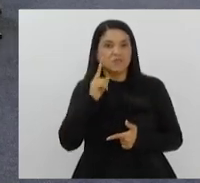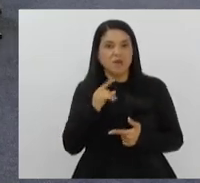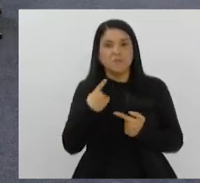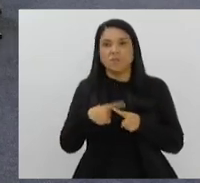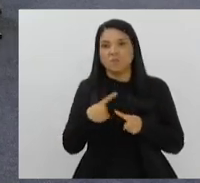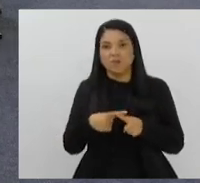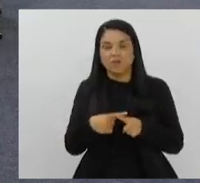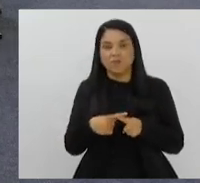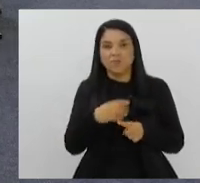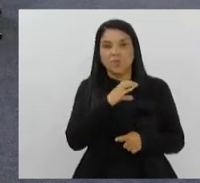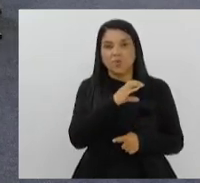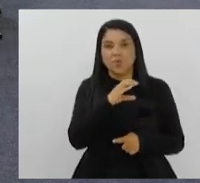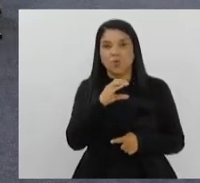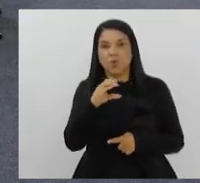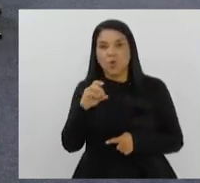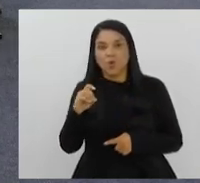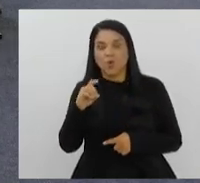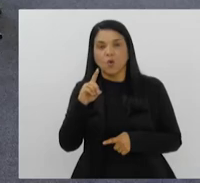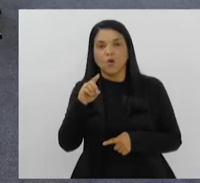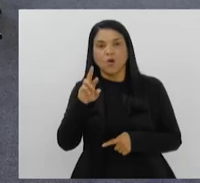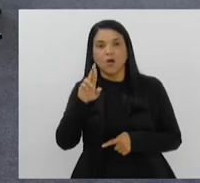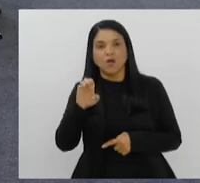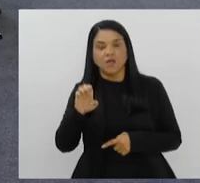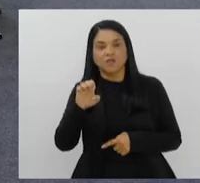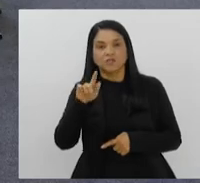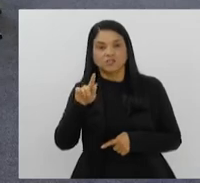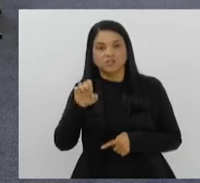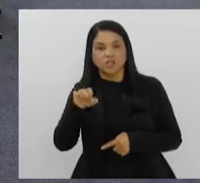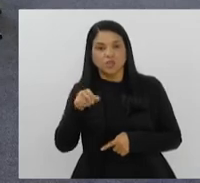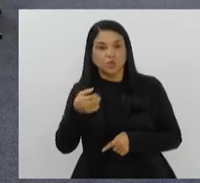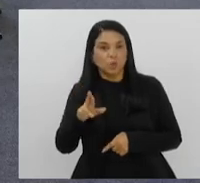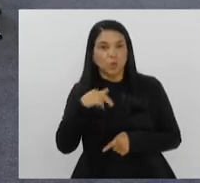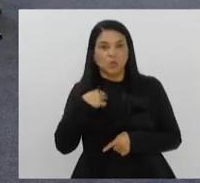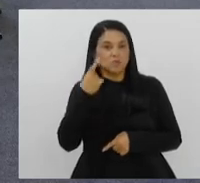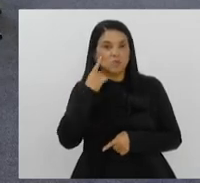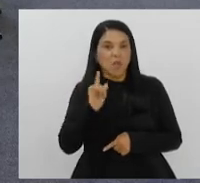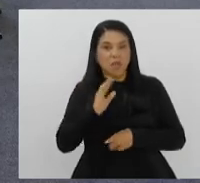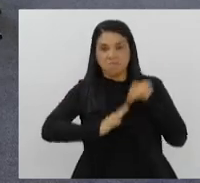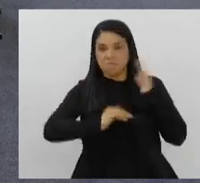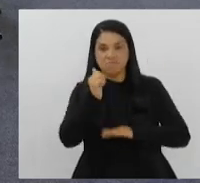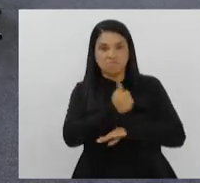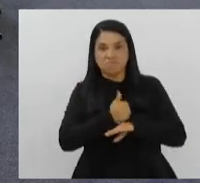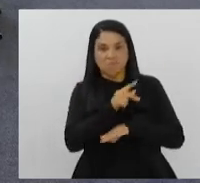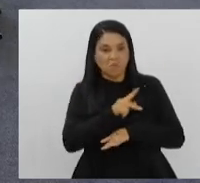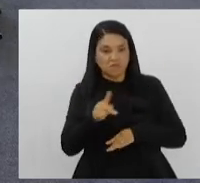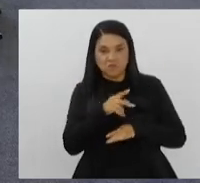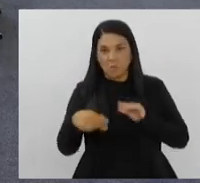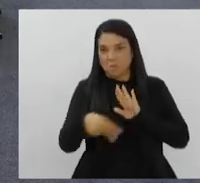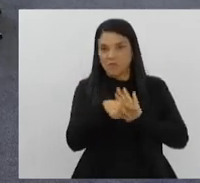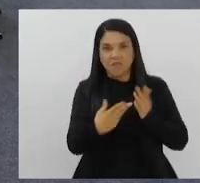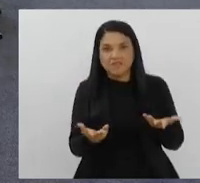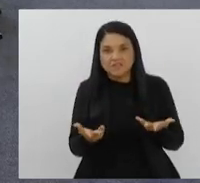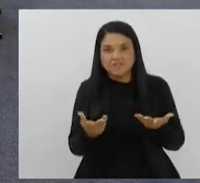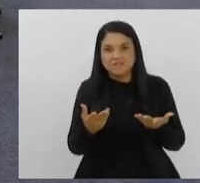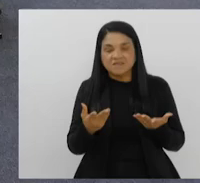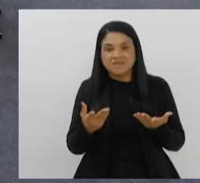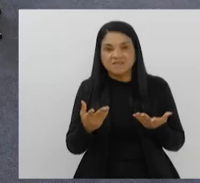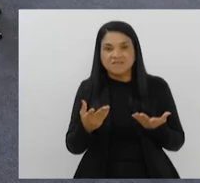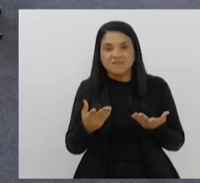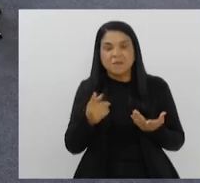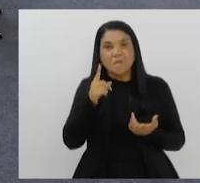por um corregedor que não é professor, que não é alguém da auditoria, é uma pessoa